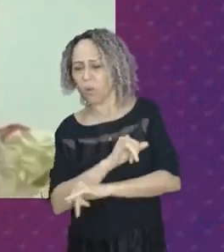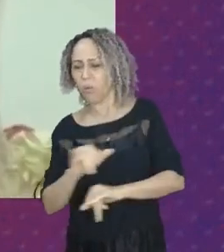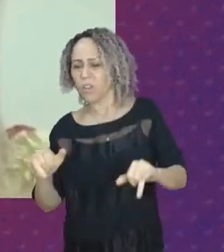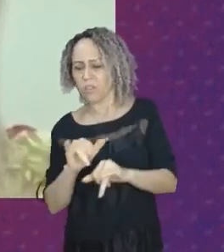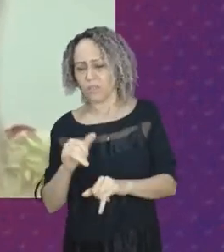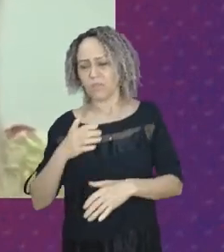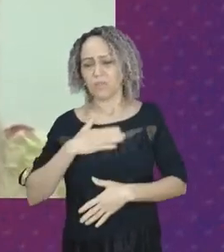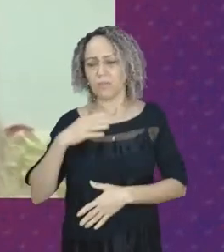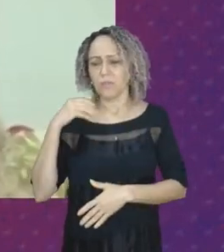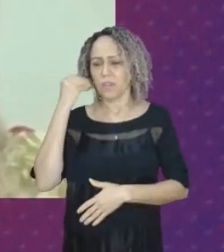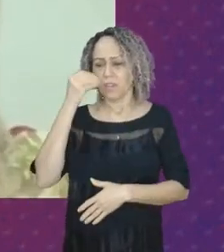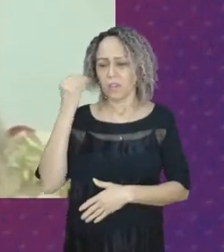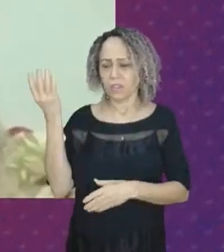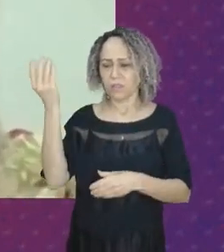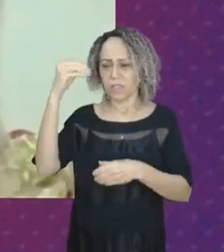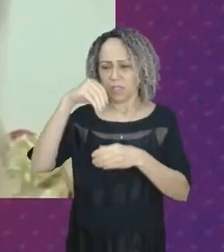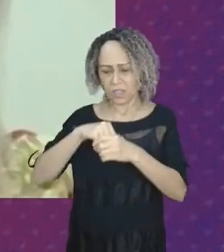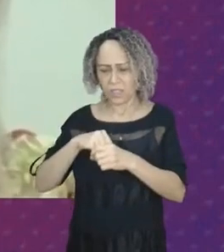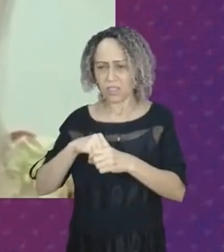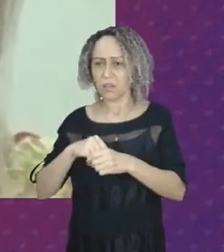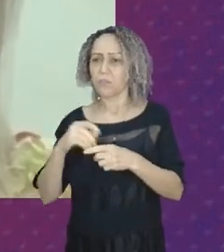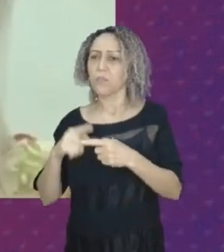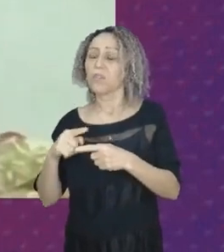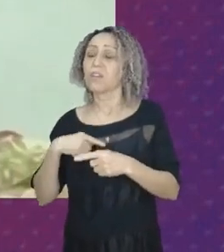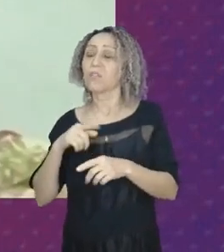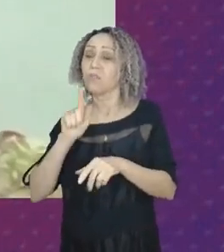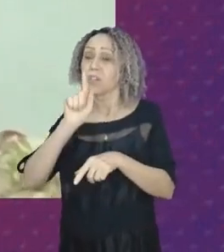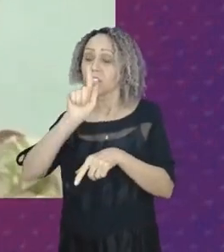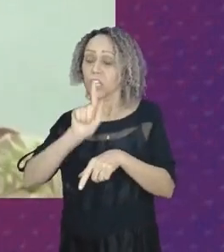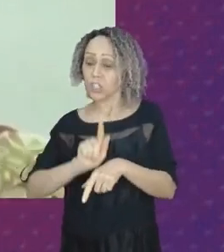minha experiência de gestora municipal.